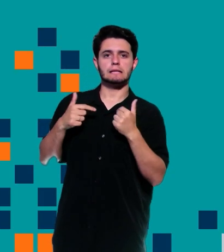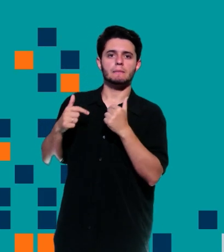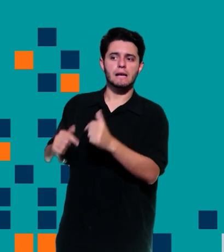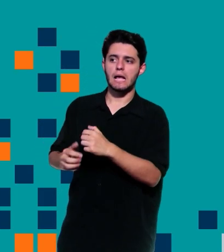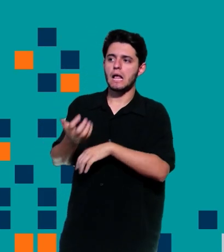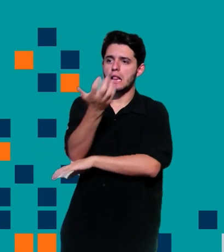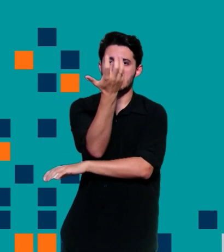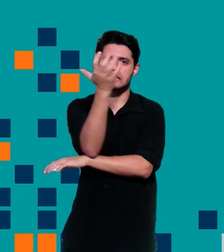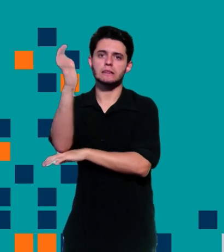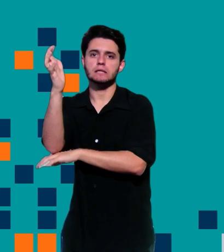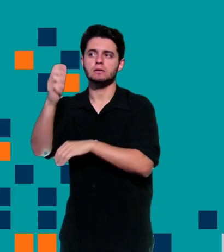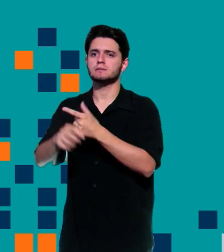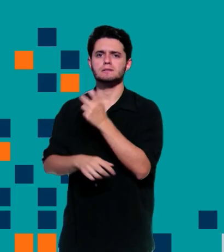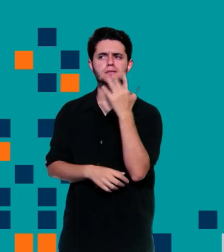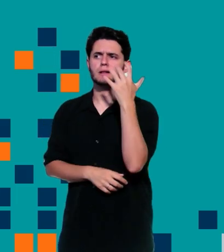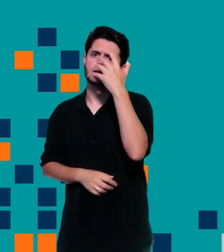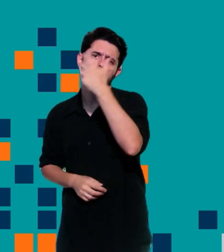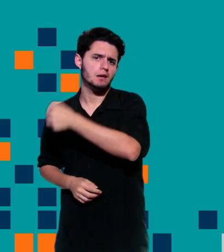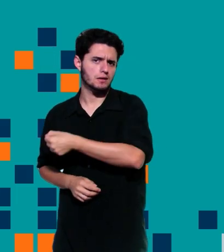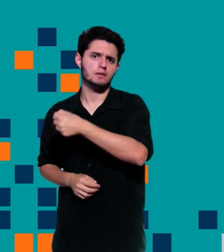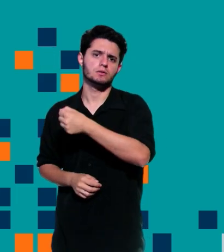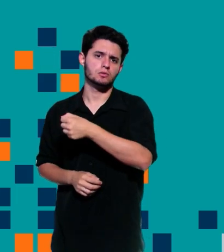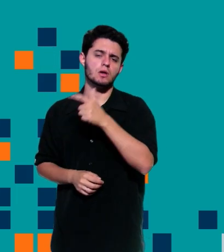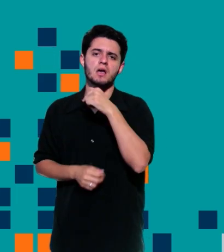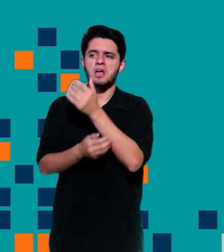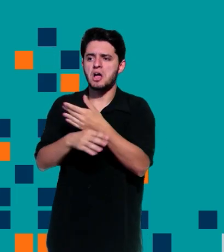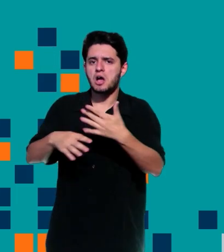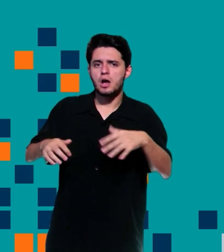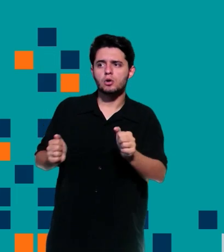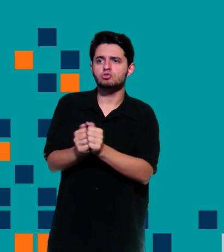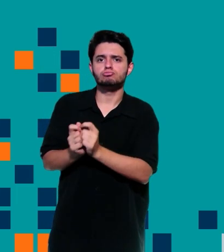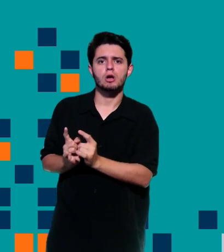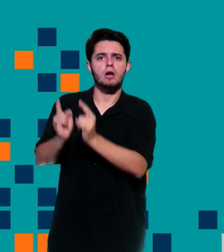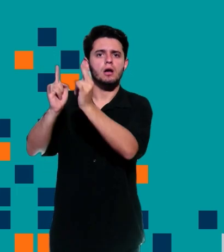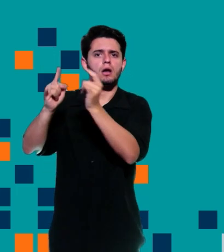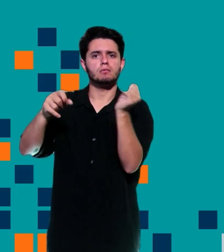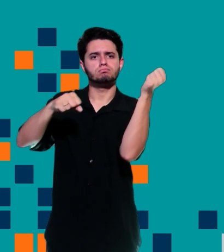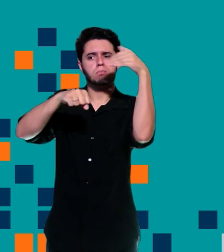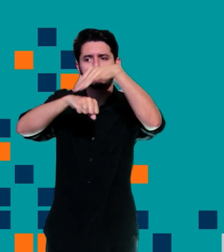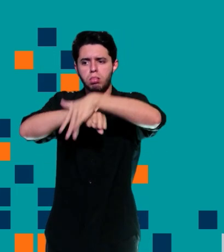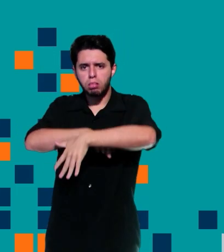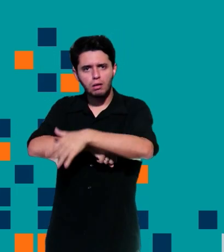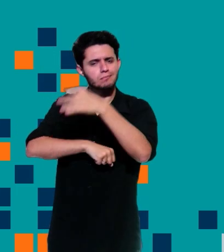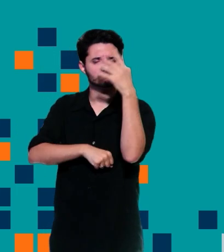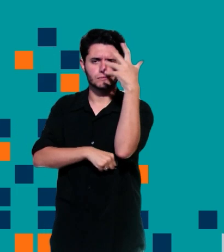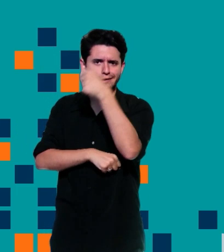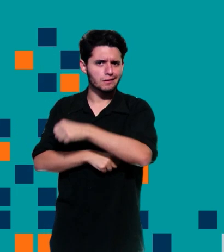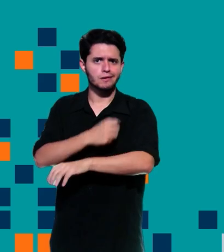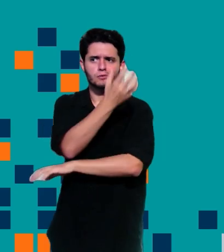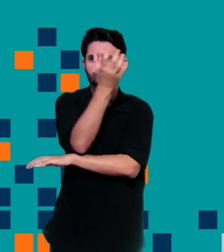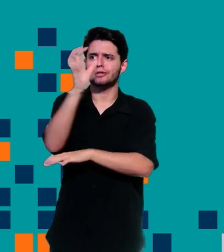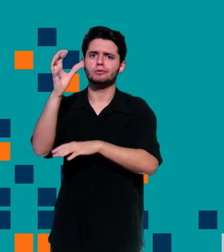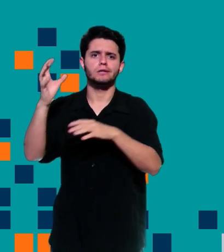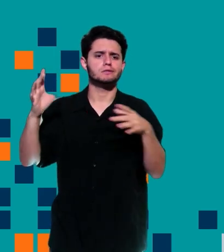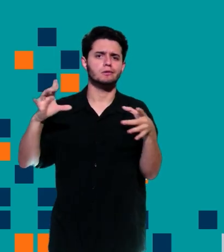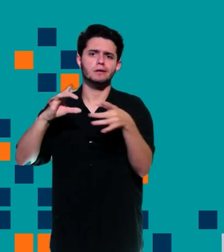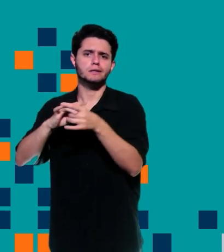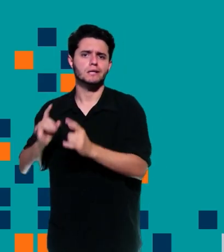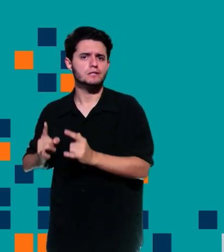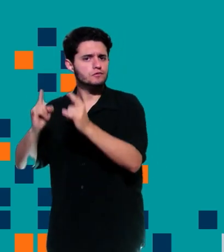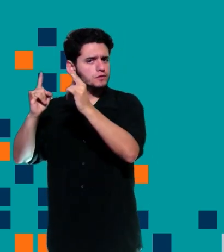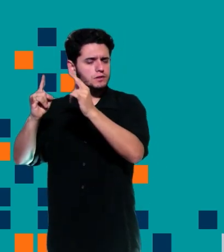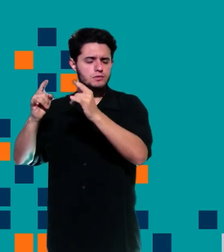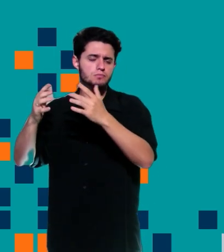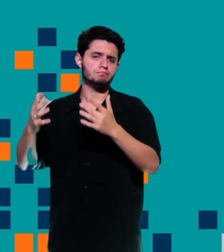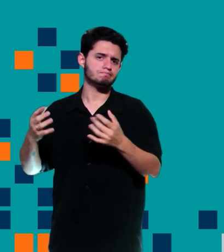era uma experiência, era uma grande rampa, né, Tiago, que ele chamava de arrasta-pé. Era muito longe, era o último pavilhão, os visitantes